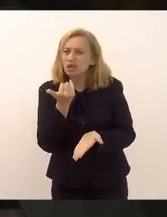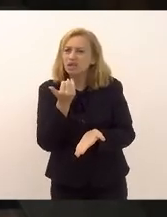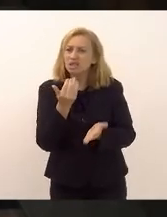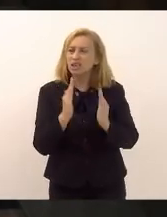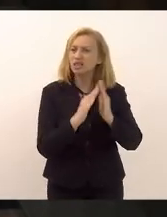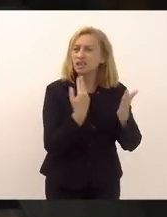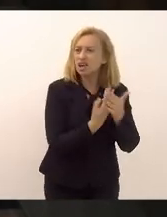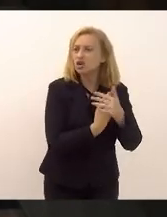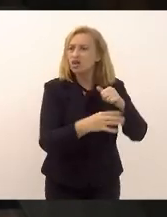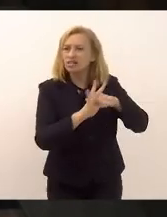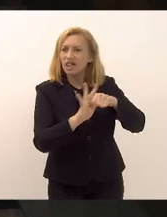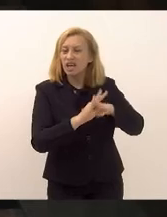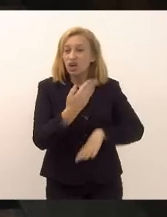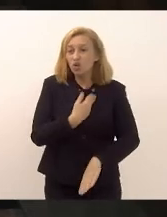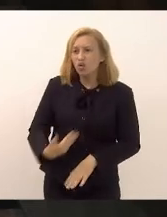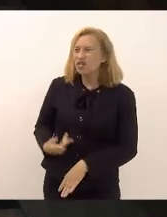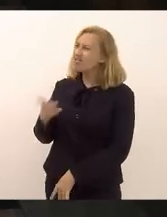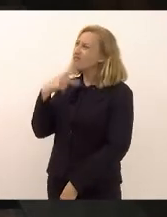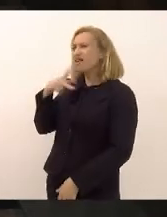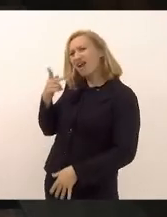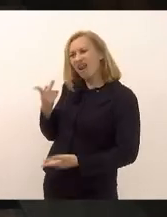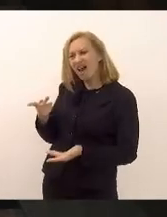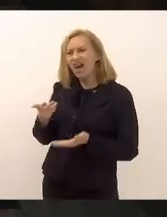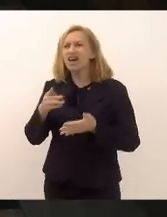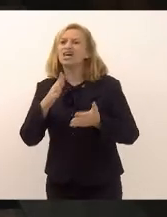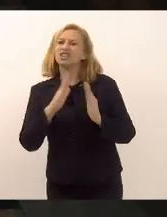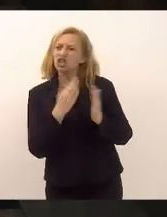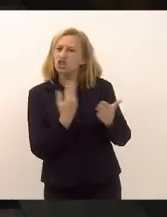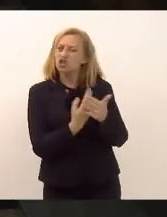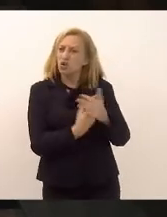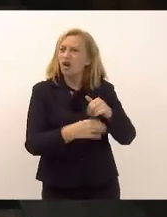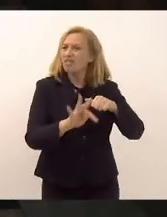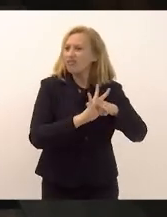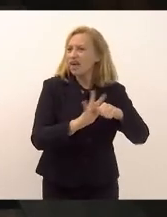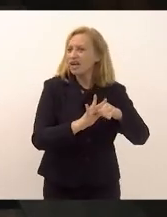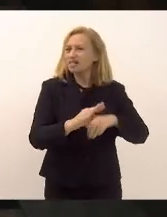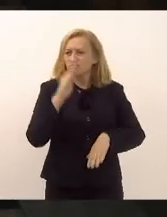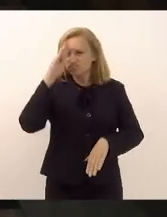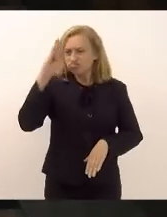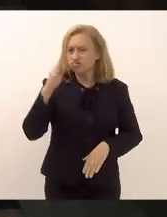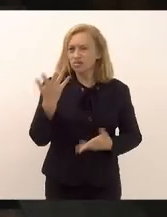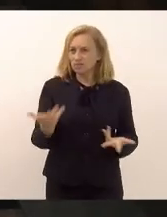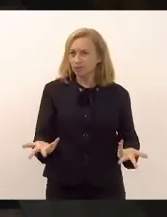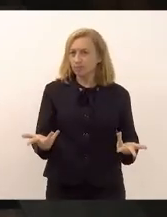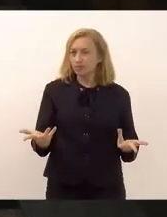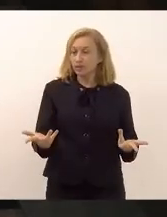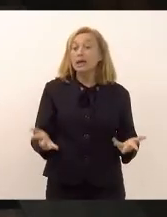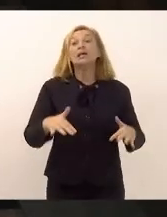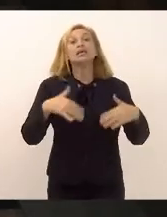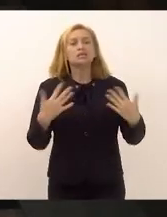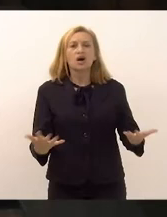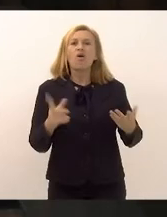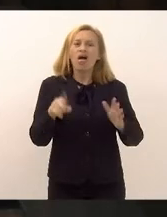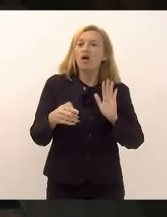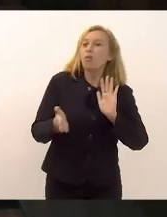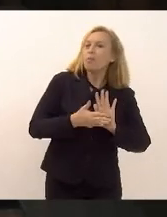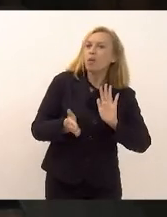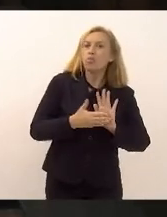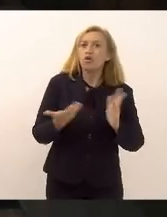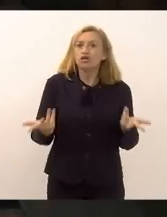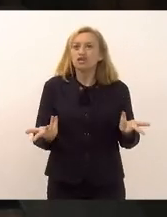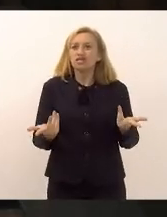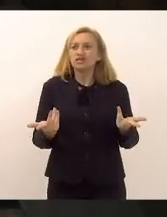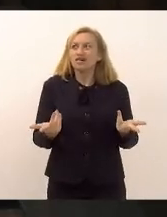e o governo vem falar em escola técnica cívico-militar. Então, é uma proposta